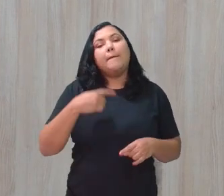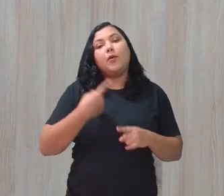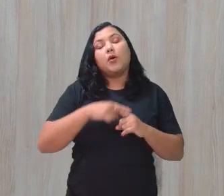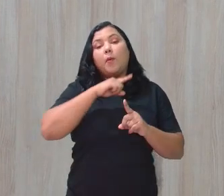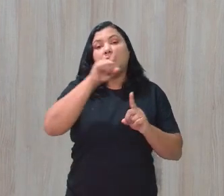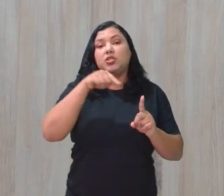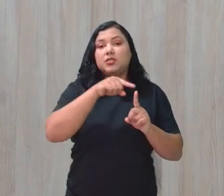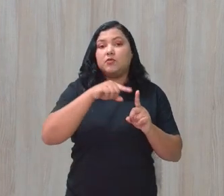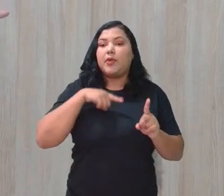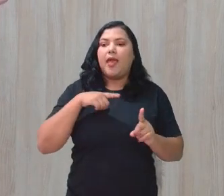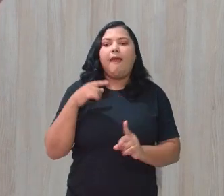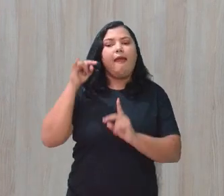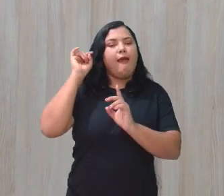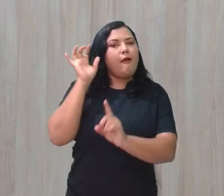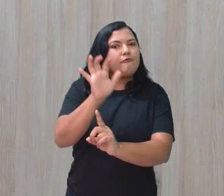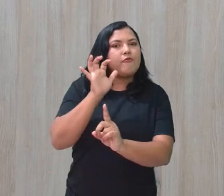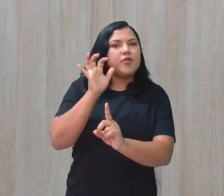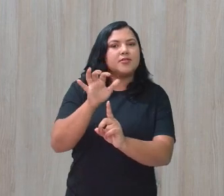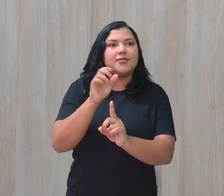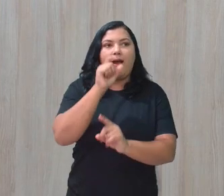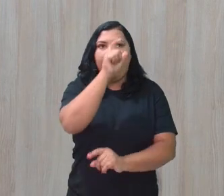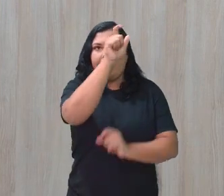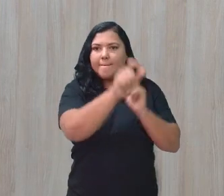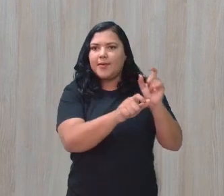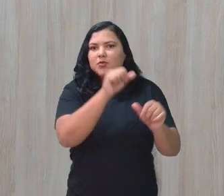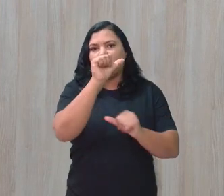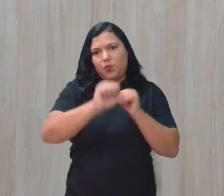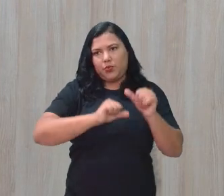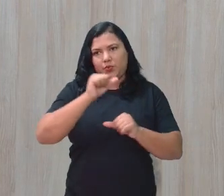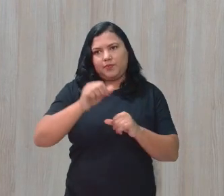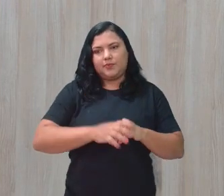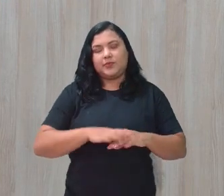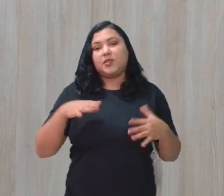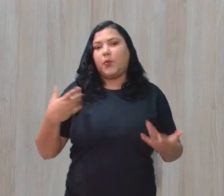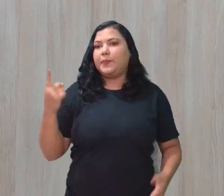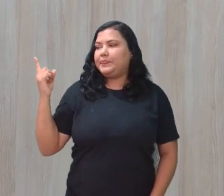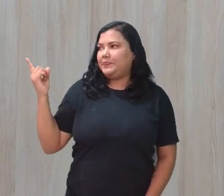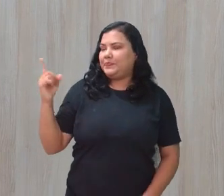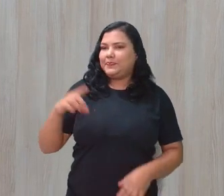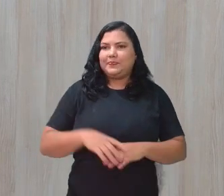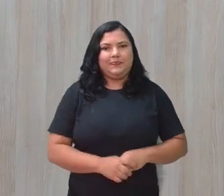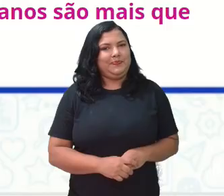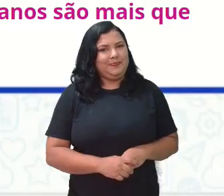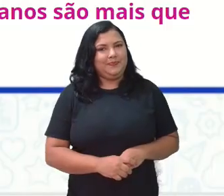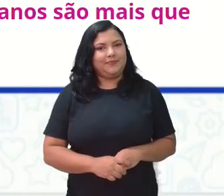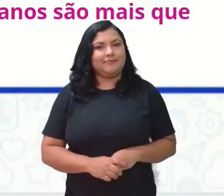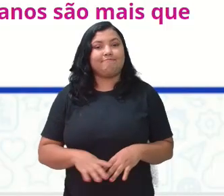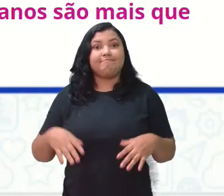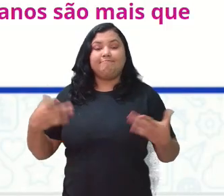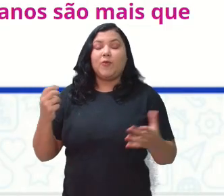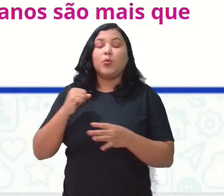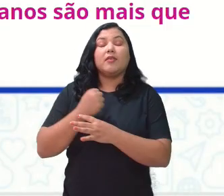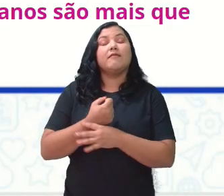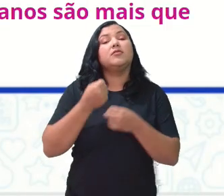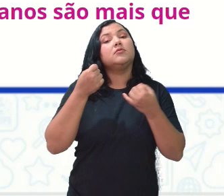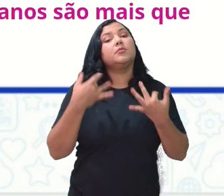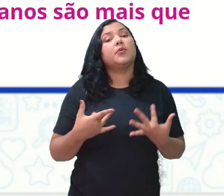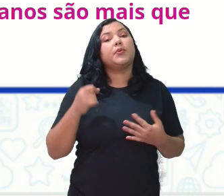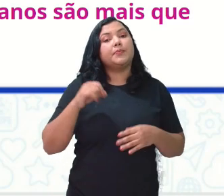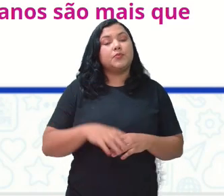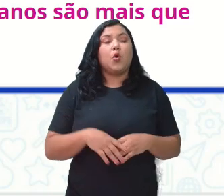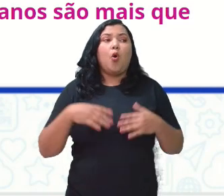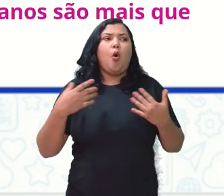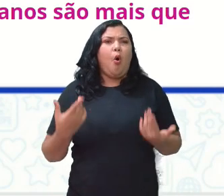objetivo do argumento é convencer. E a defesa? Qual será o argumento da defesa? A defesa alega o seguinte: